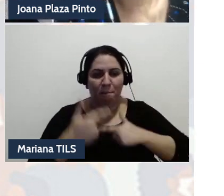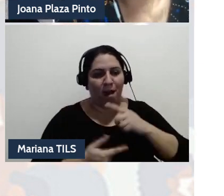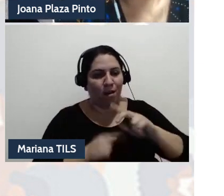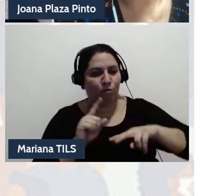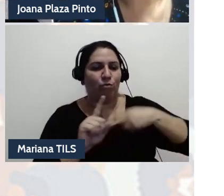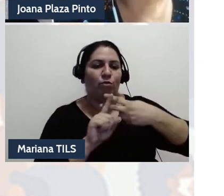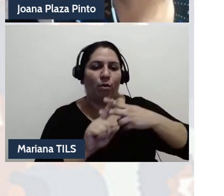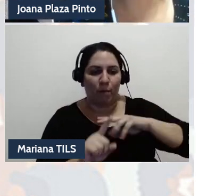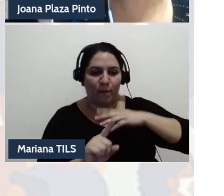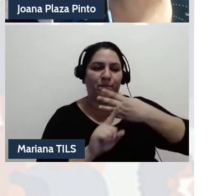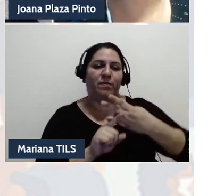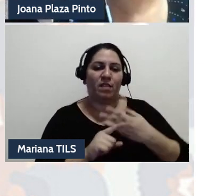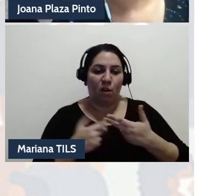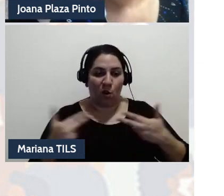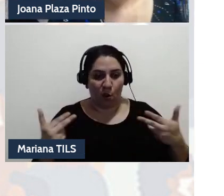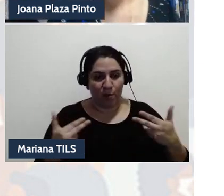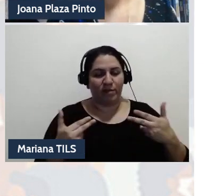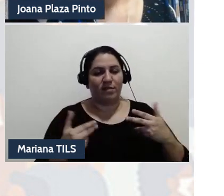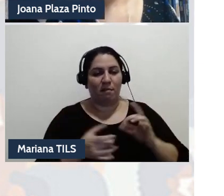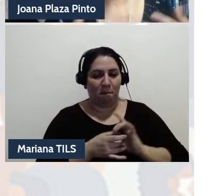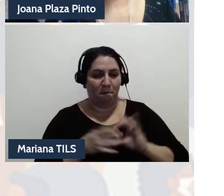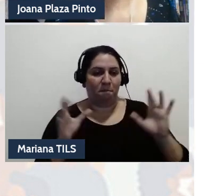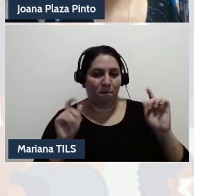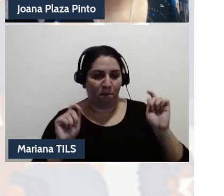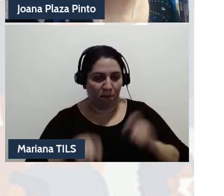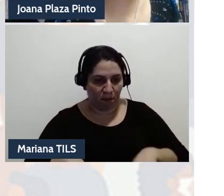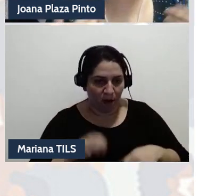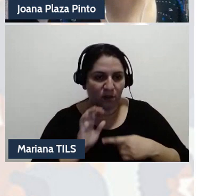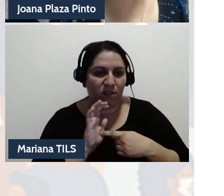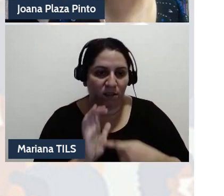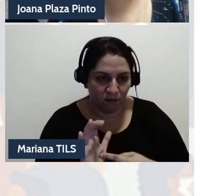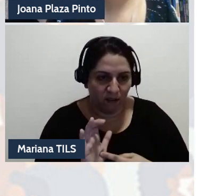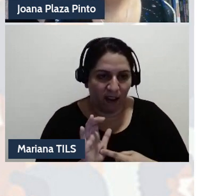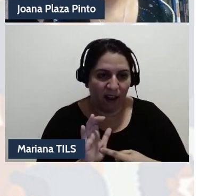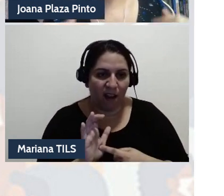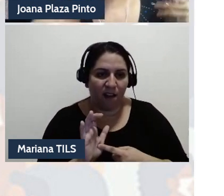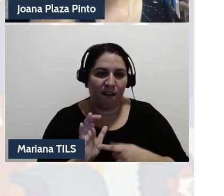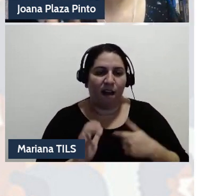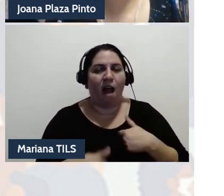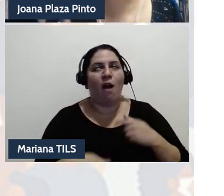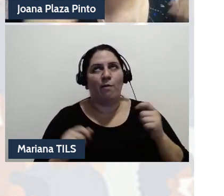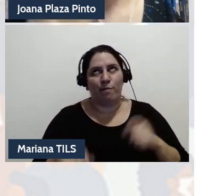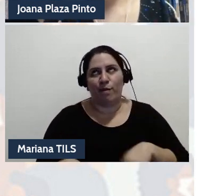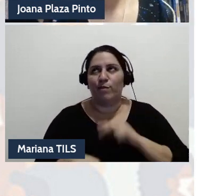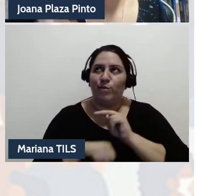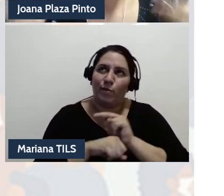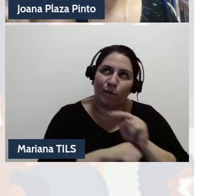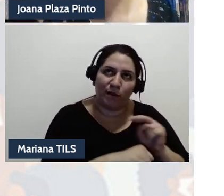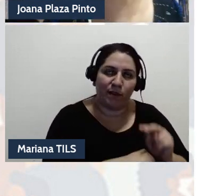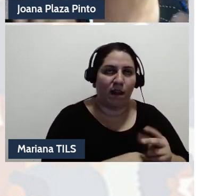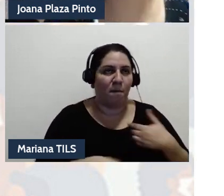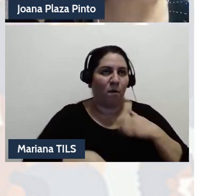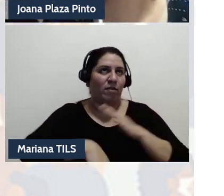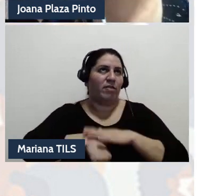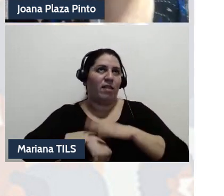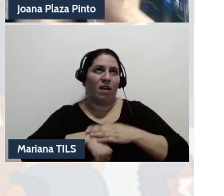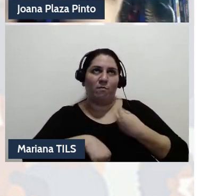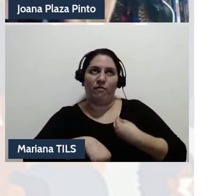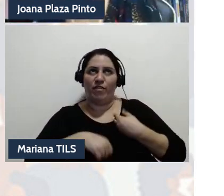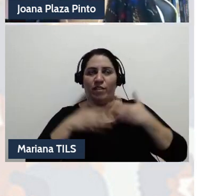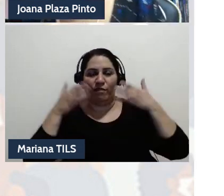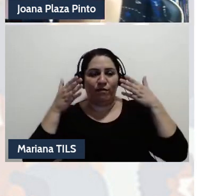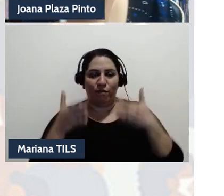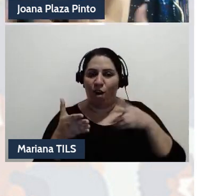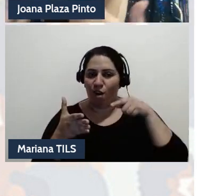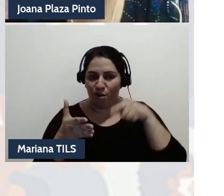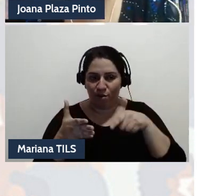aquilo que é permitido falar, que é sobre os cuidados, porque aquilo ocupa o tempo todo sua vida, e